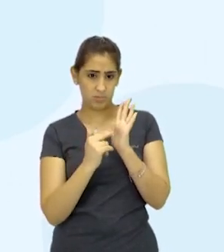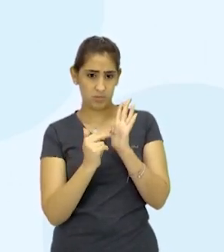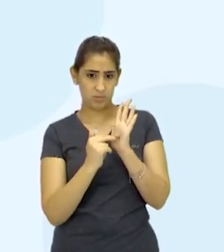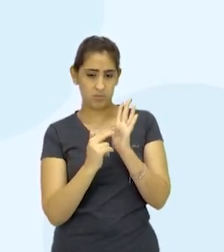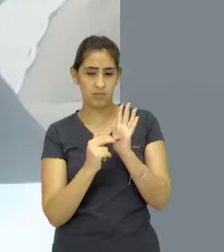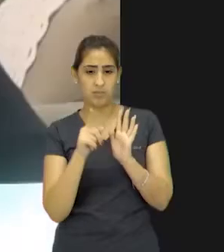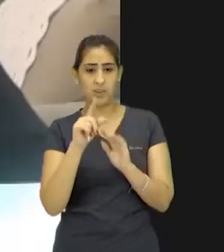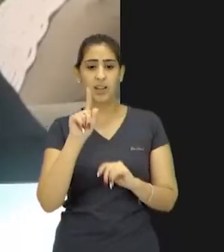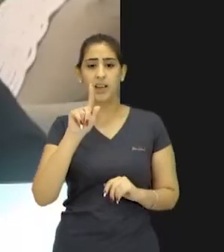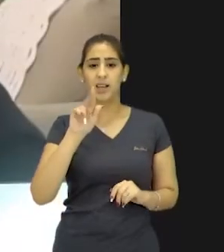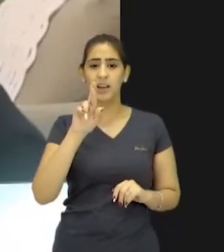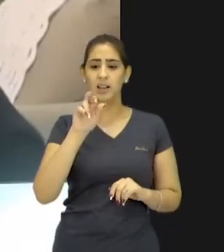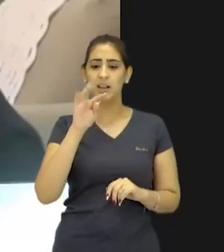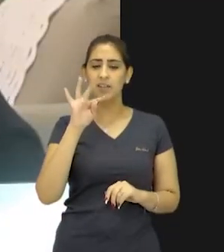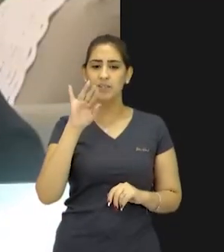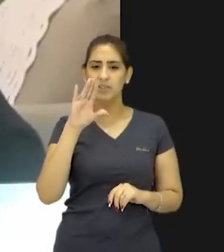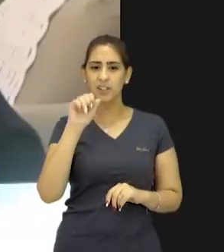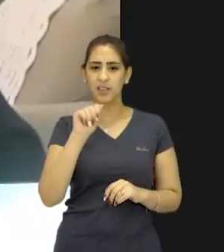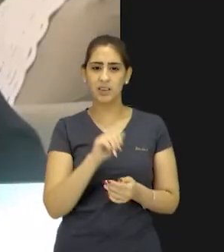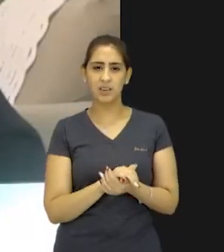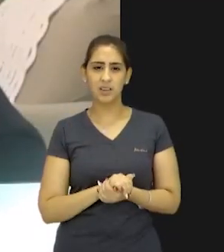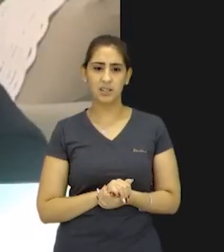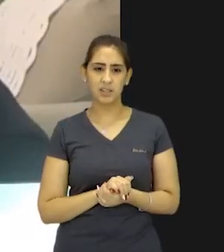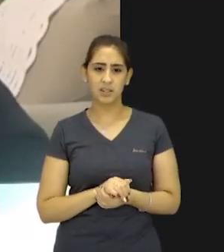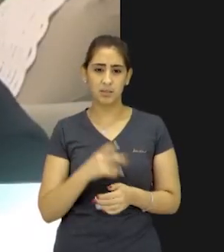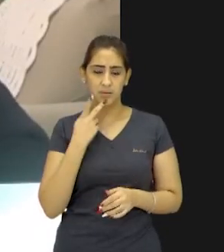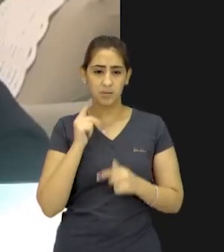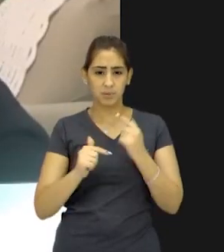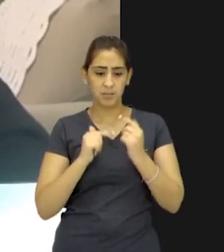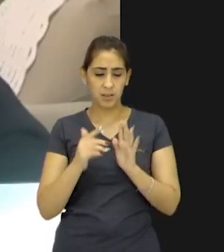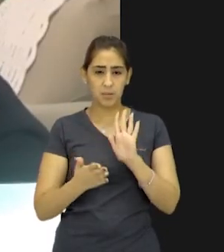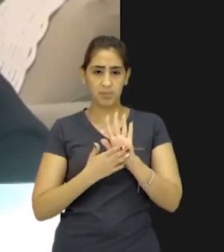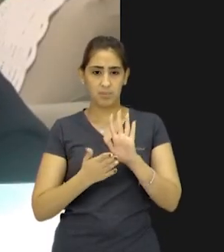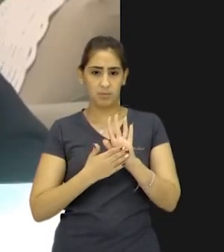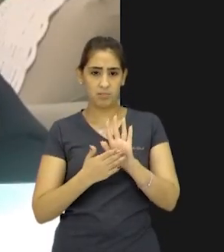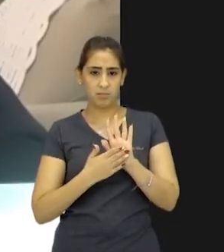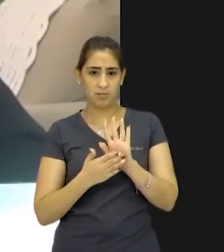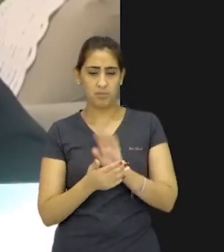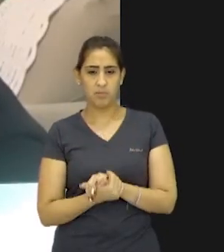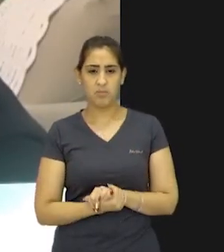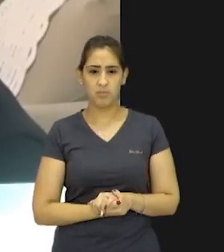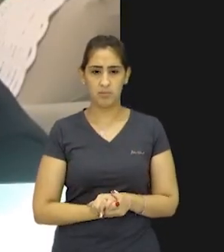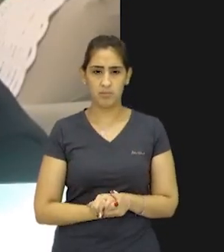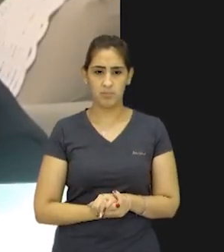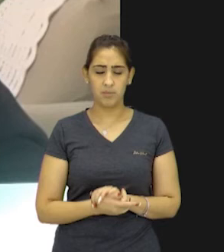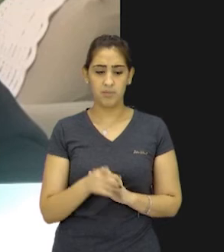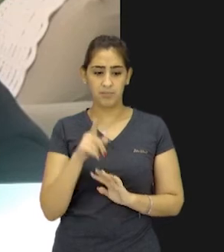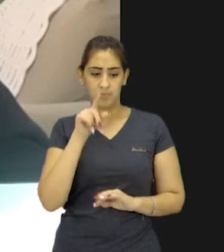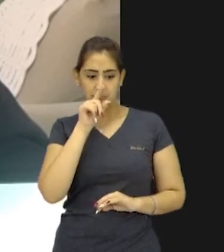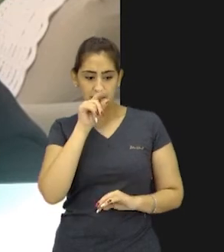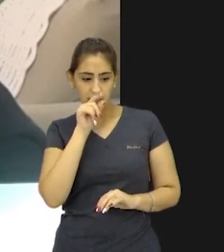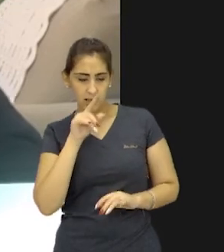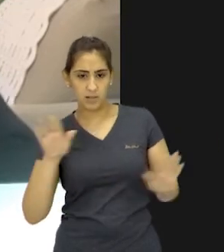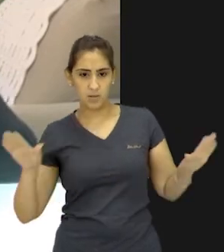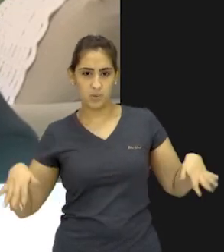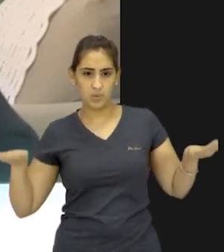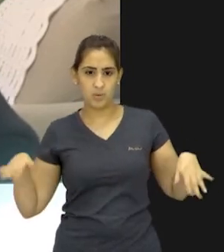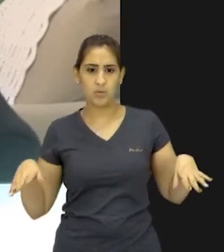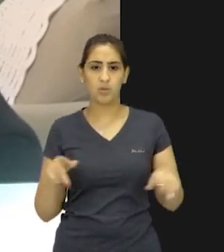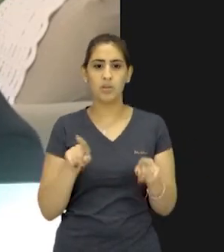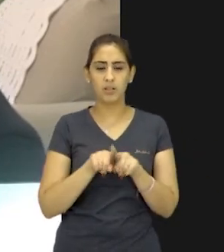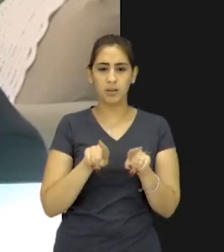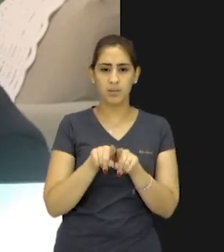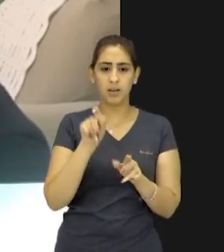pintura gráfica, né? E eu tenho um trabalho mais de parede, onde entra esse trabalho de arara, né? Que é o trabalho com